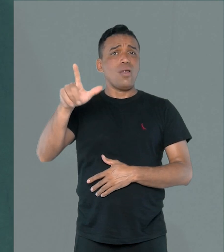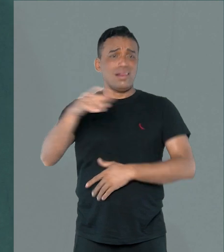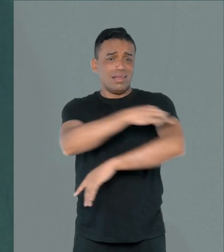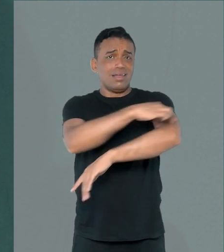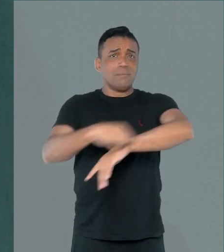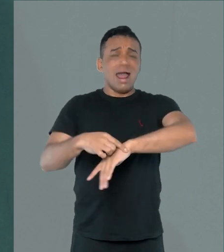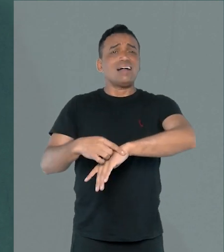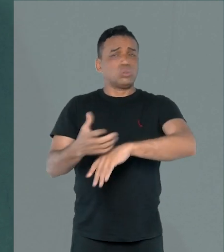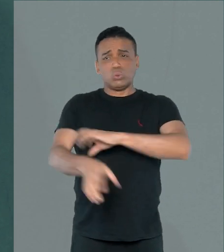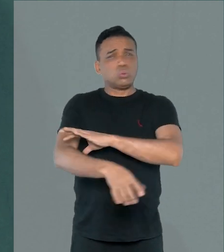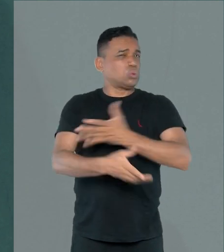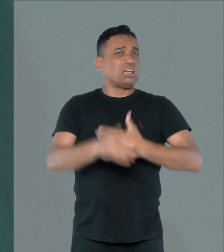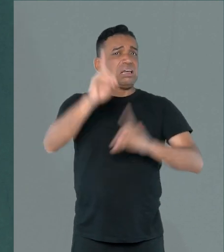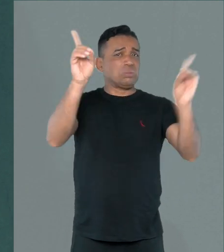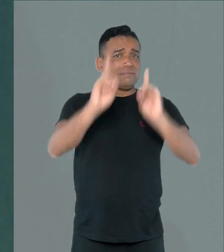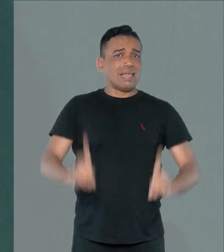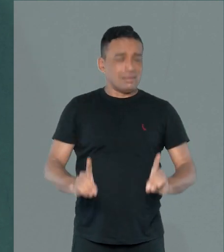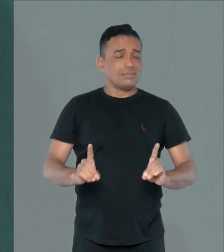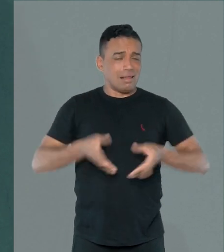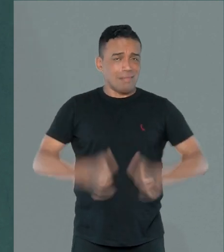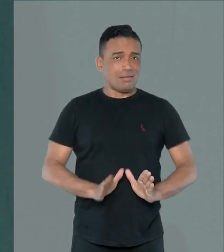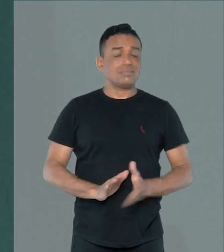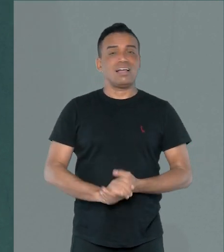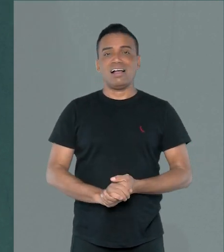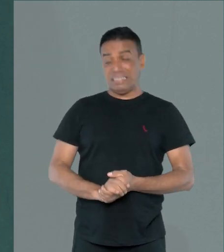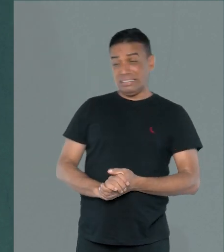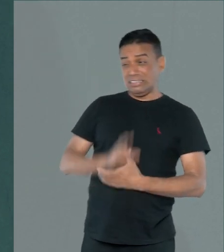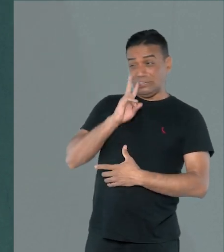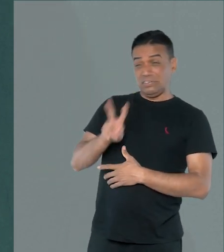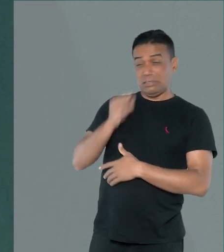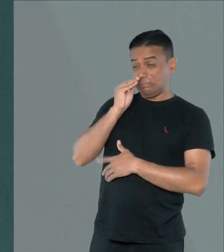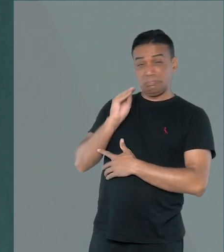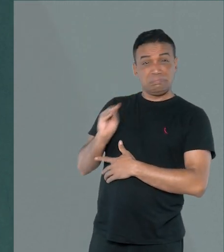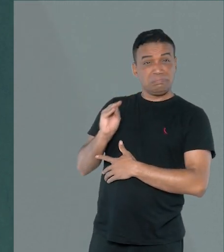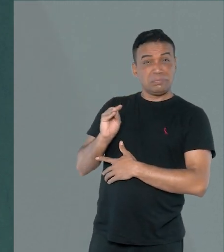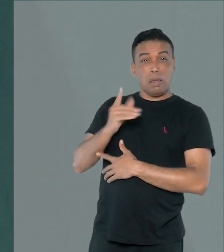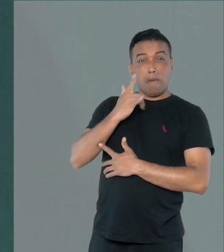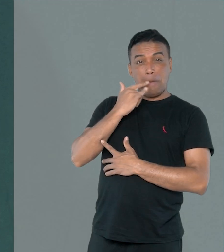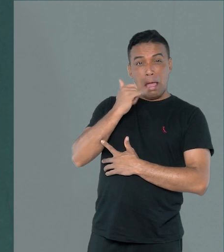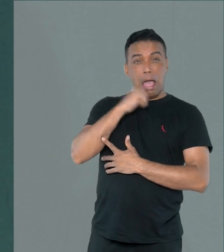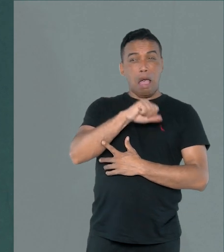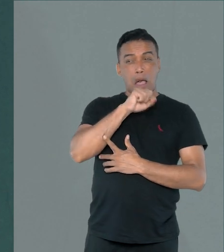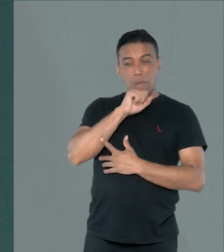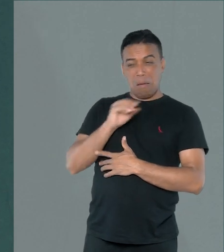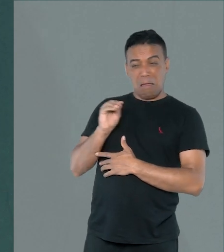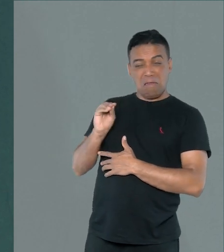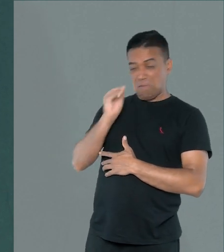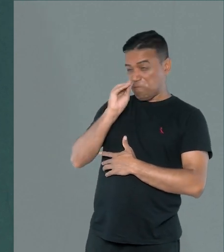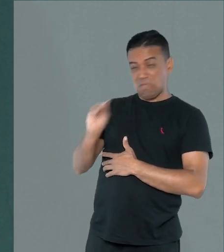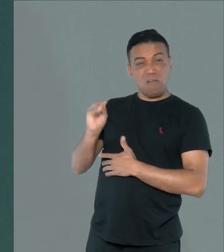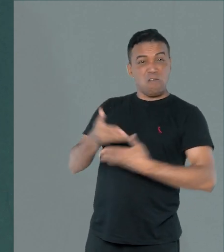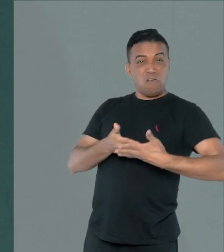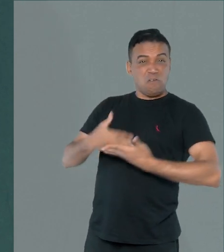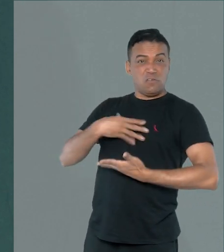documentação para esse primeiro livro, eu via, né, o menosprezo com que os pais tratavam esse menino. Esse menino ele